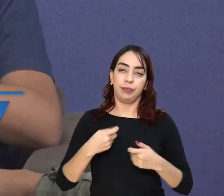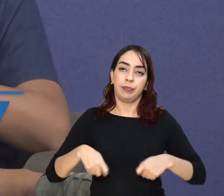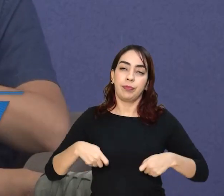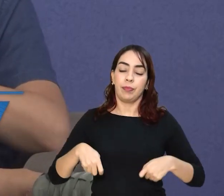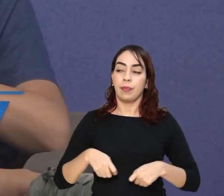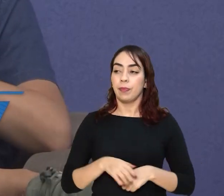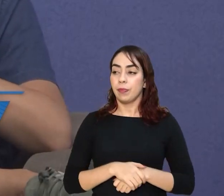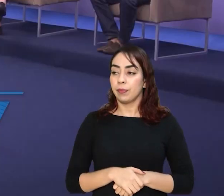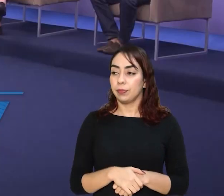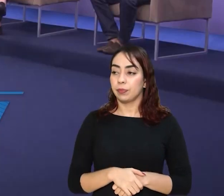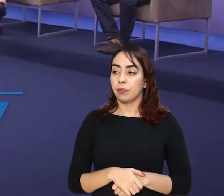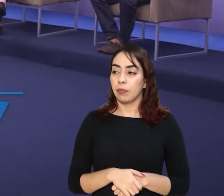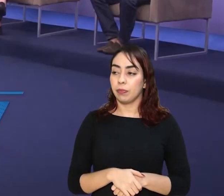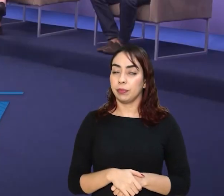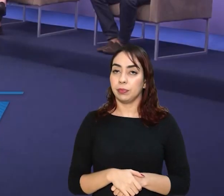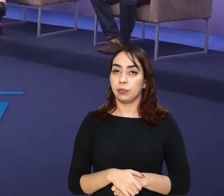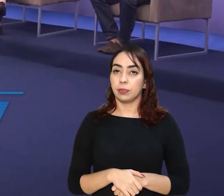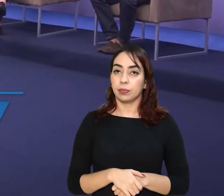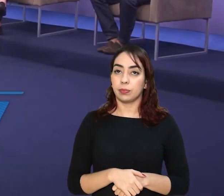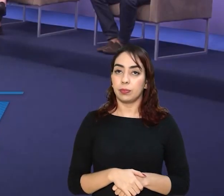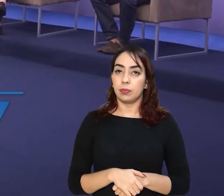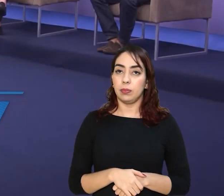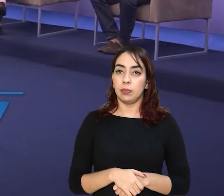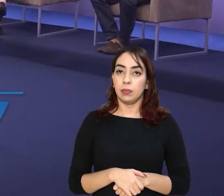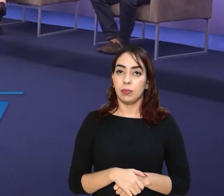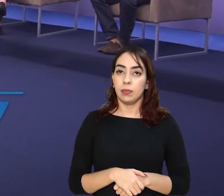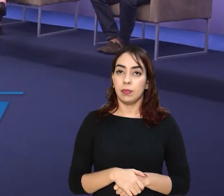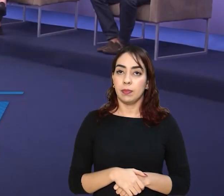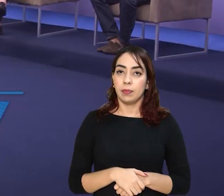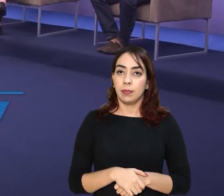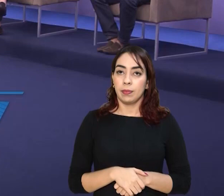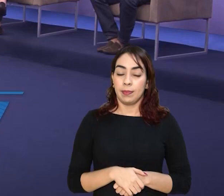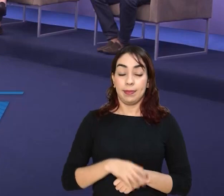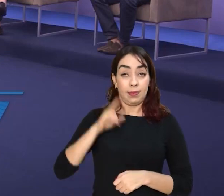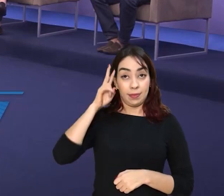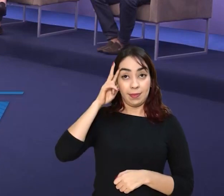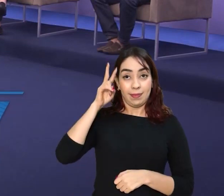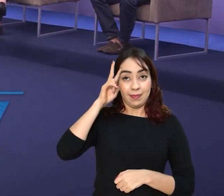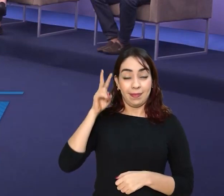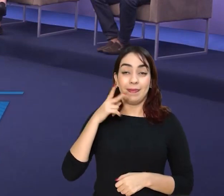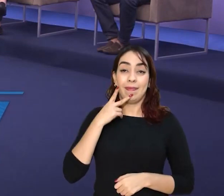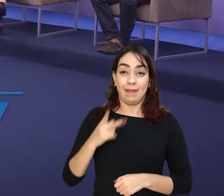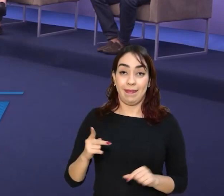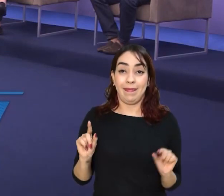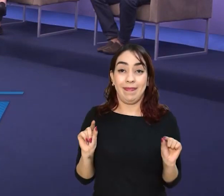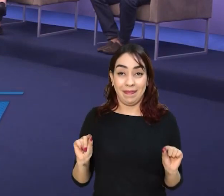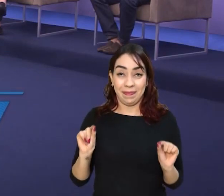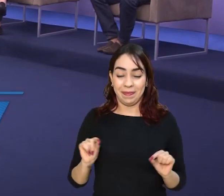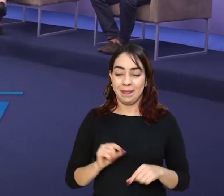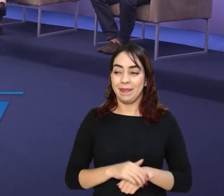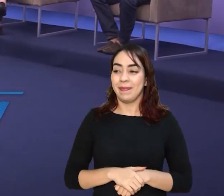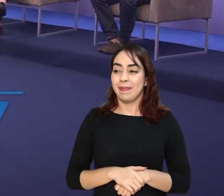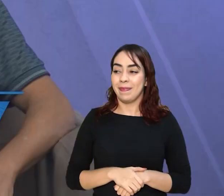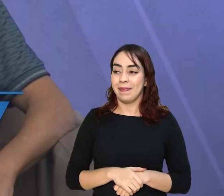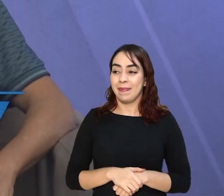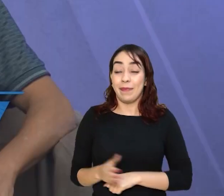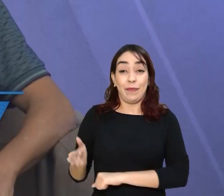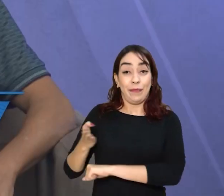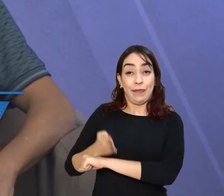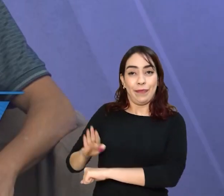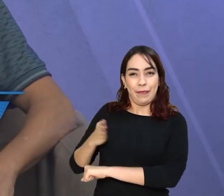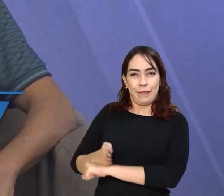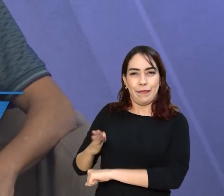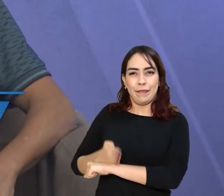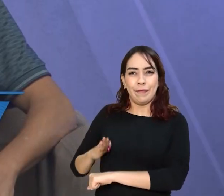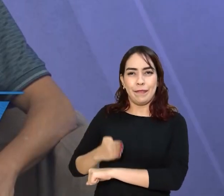e mais pontos. Mas eu me lembro, Gazete, que eu ponderei com ele que ele estava trazendo um treinador com essa exigência para